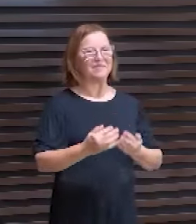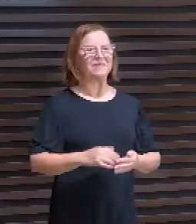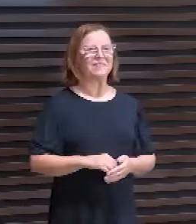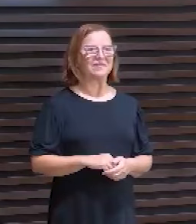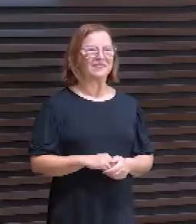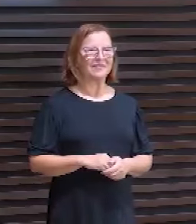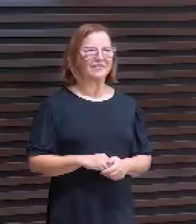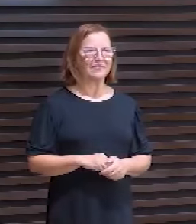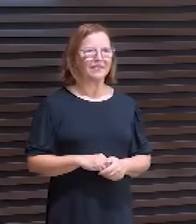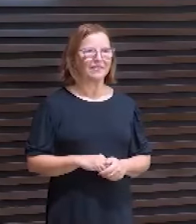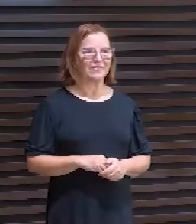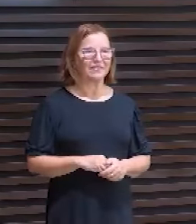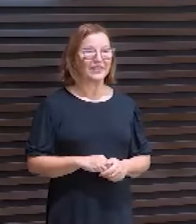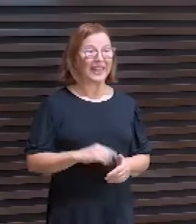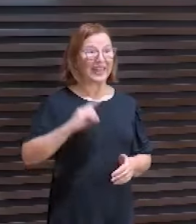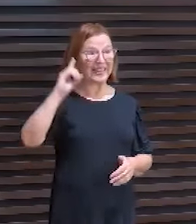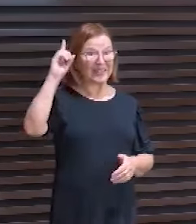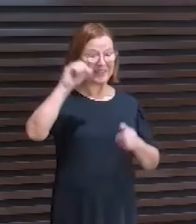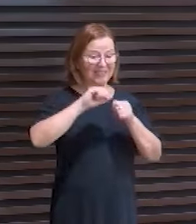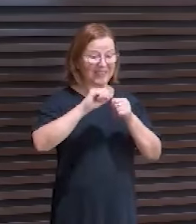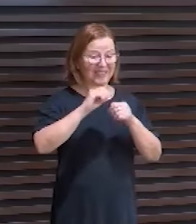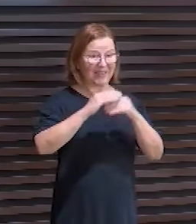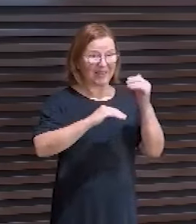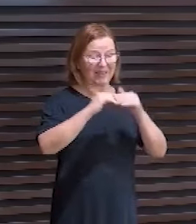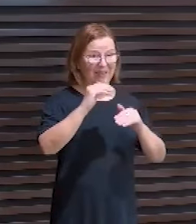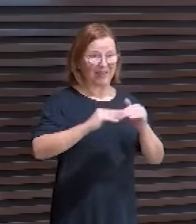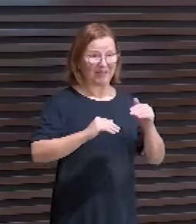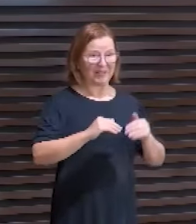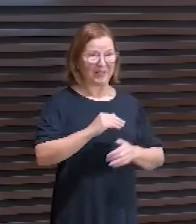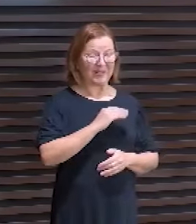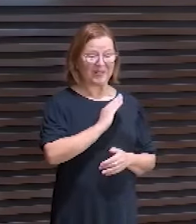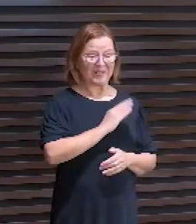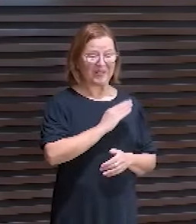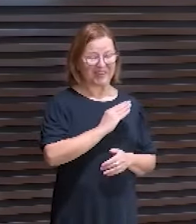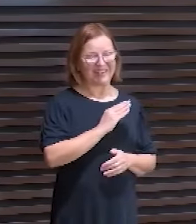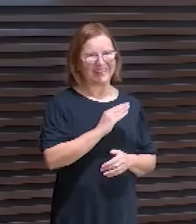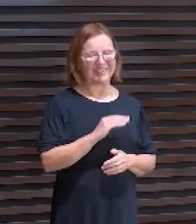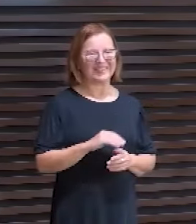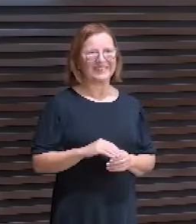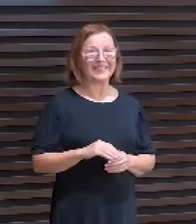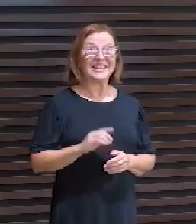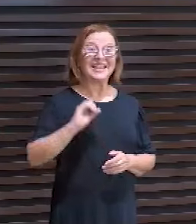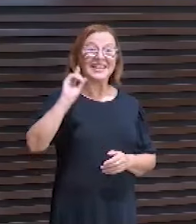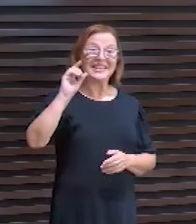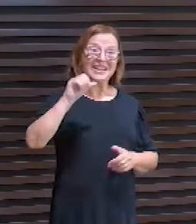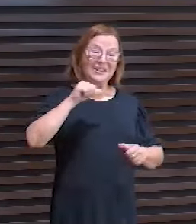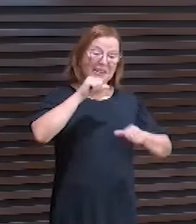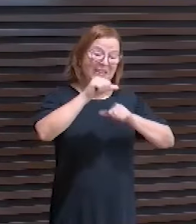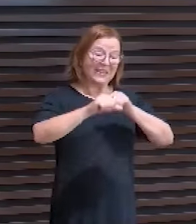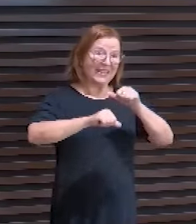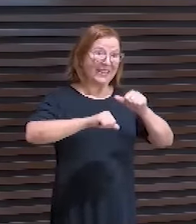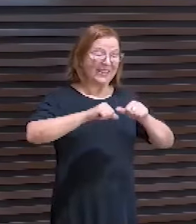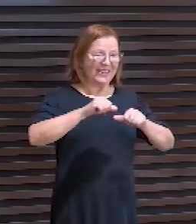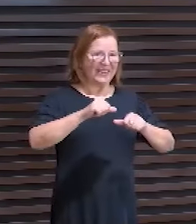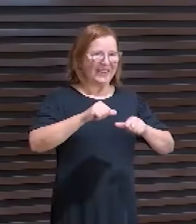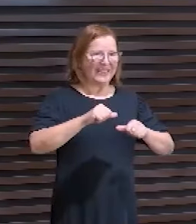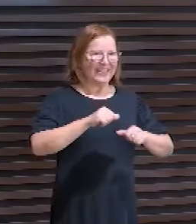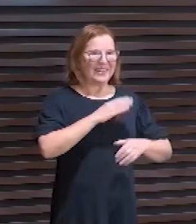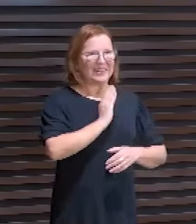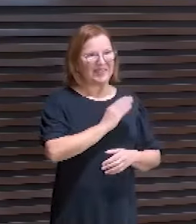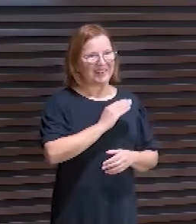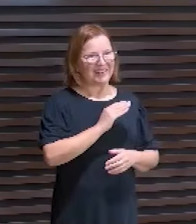casa Deus está operando naqueles corações Deus Está transformando aqueles